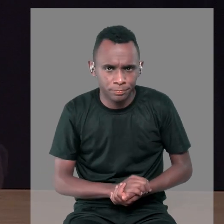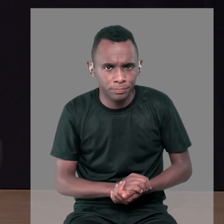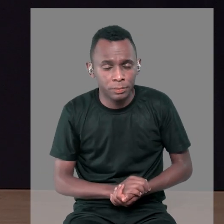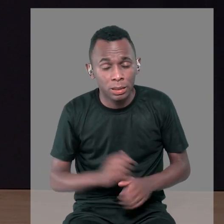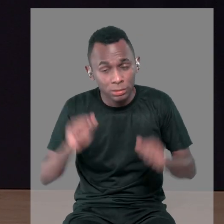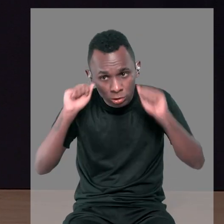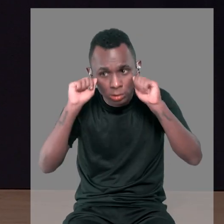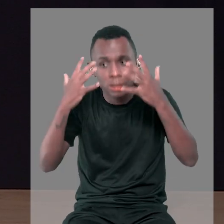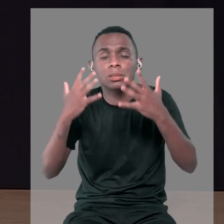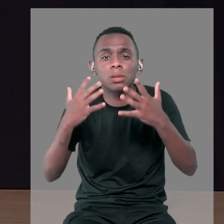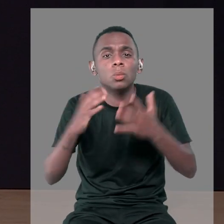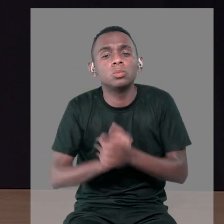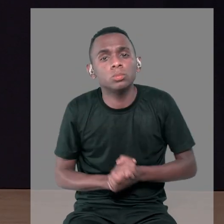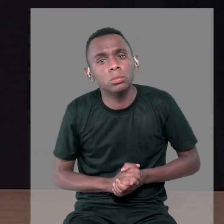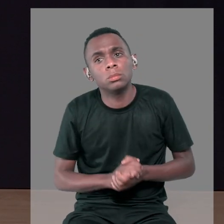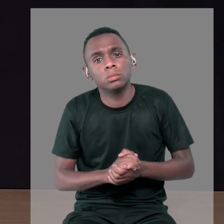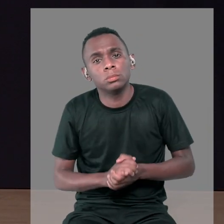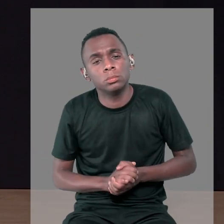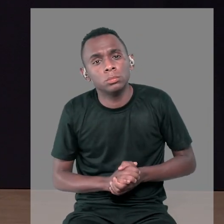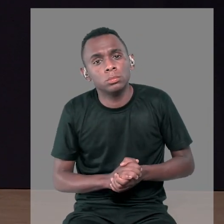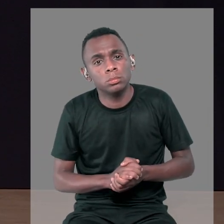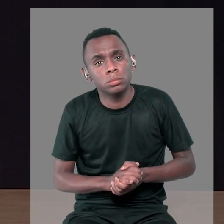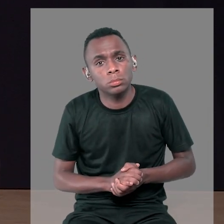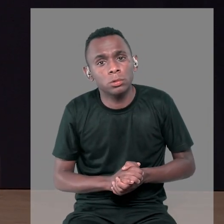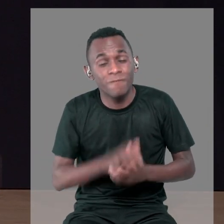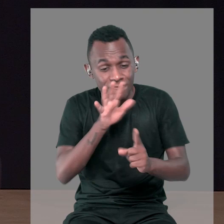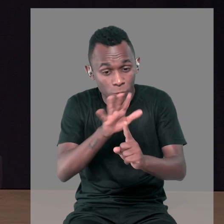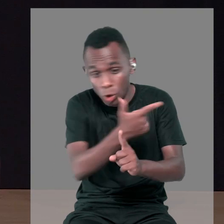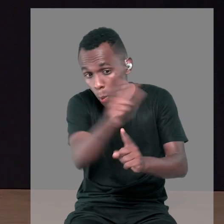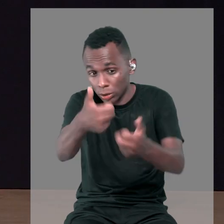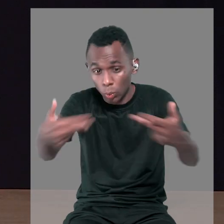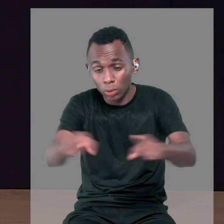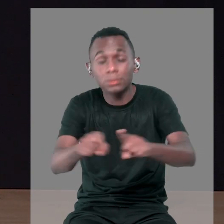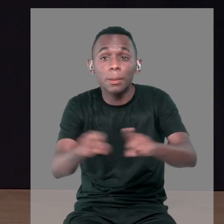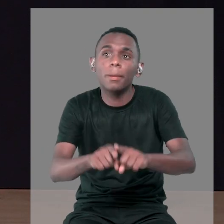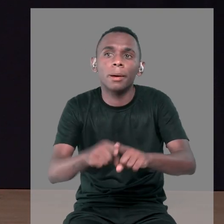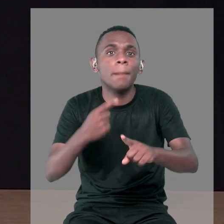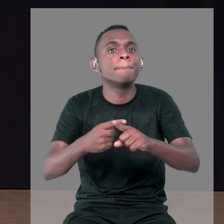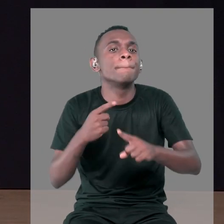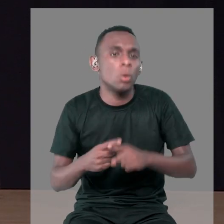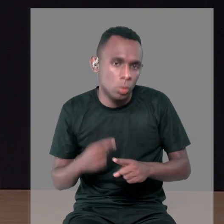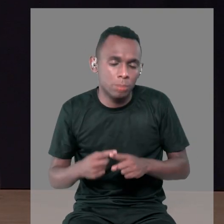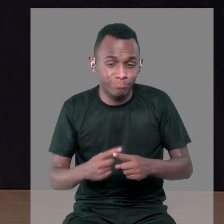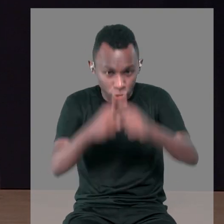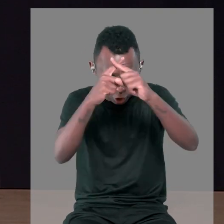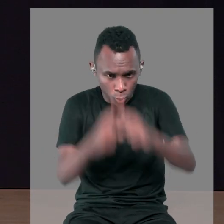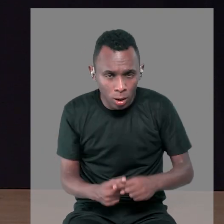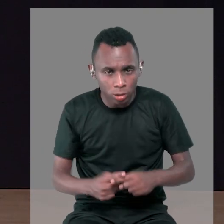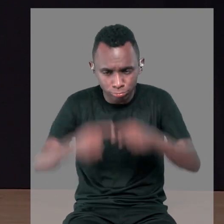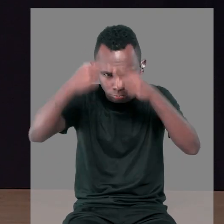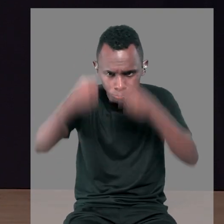decisão, né, no caso do Clausewitz, vai implicar em outras coisas. Por quê? Porque a dinâmica do duelo